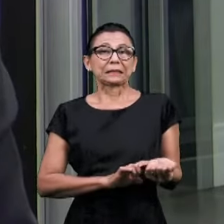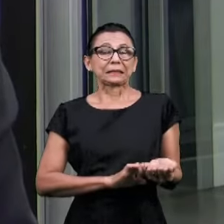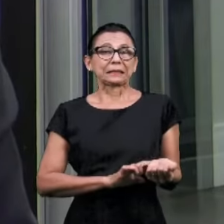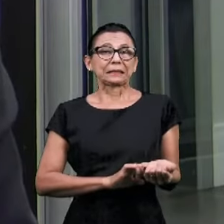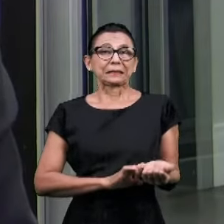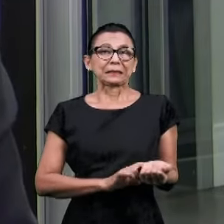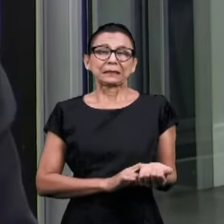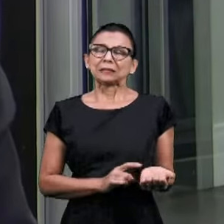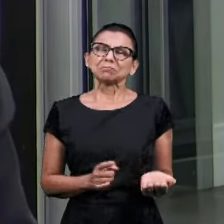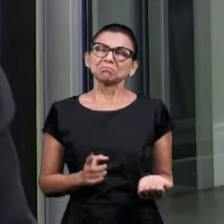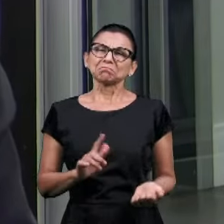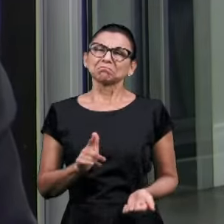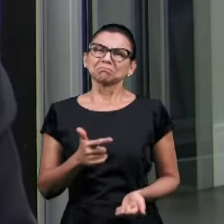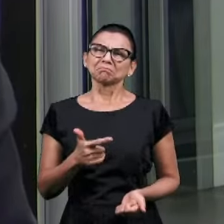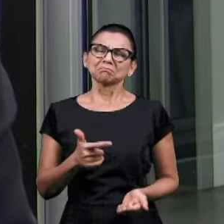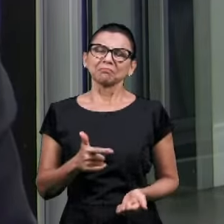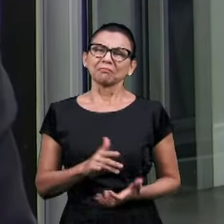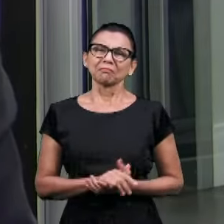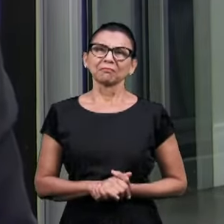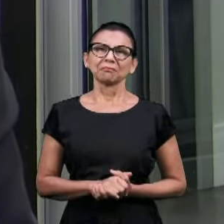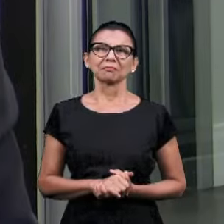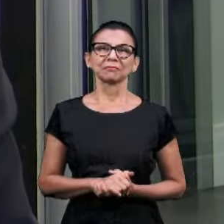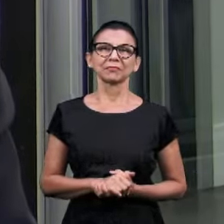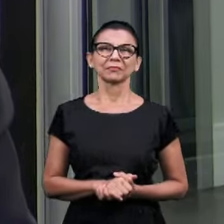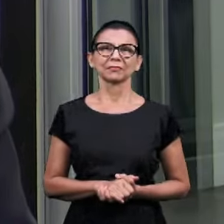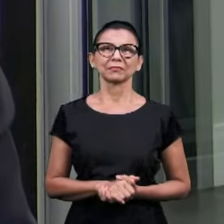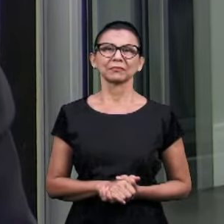o alcance de uma